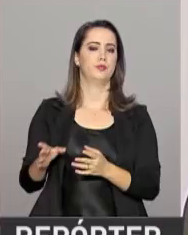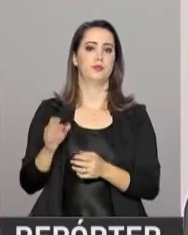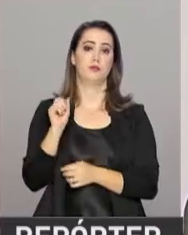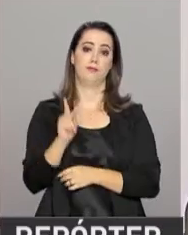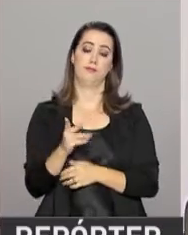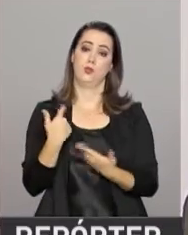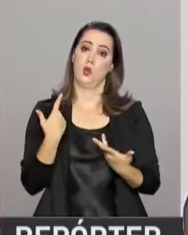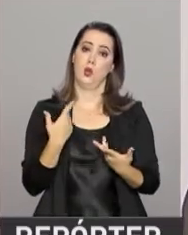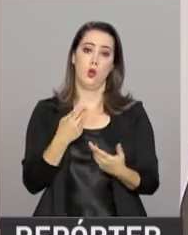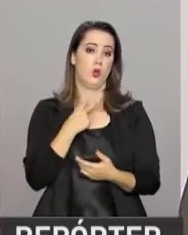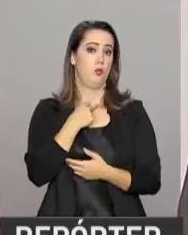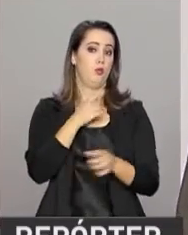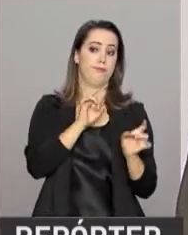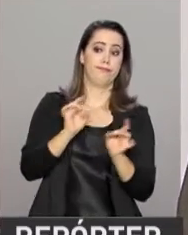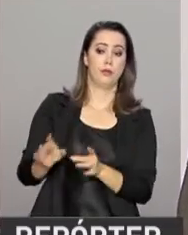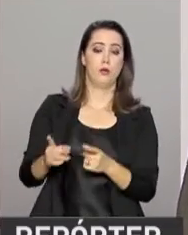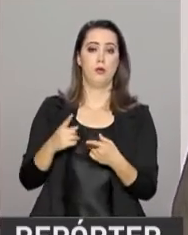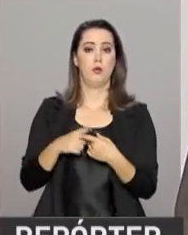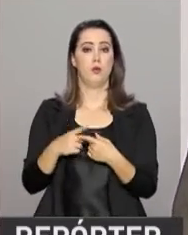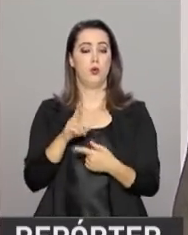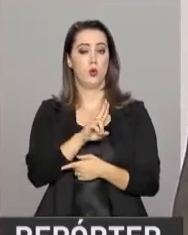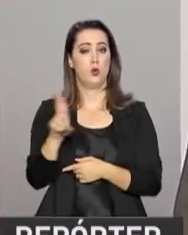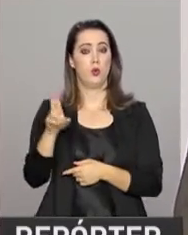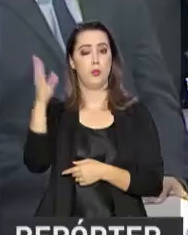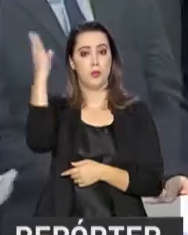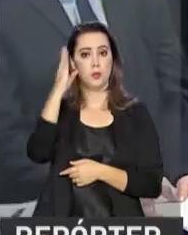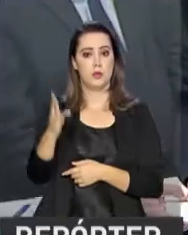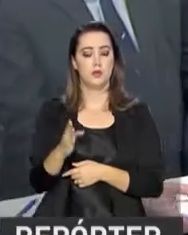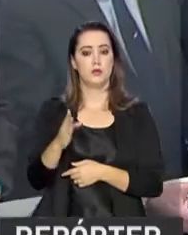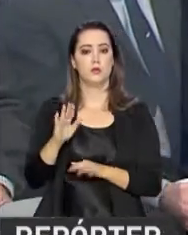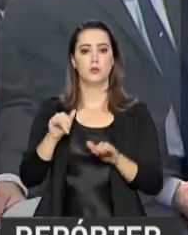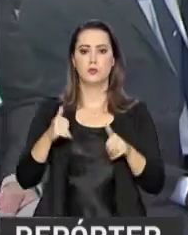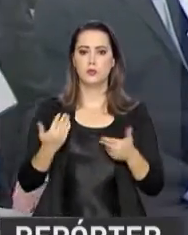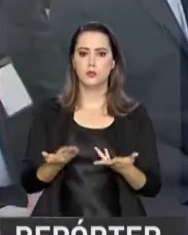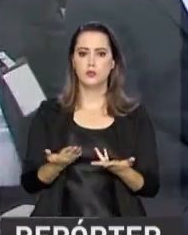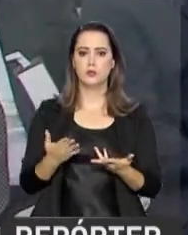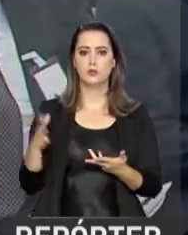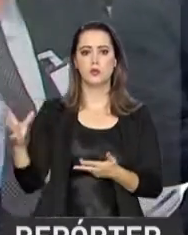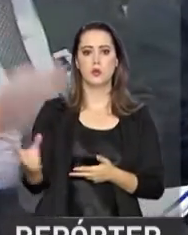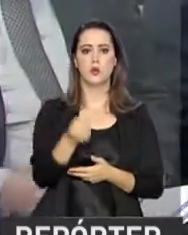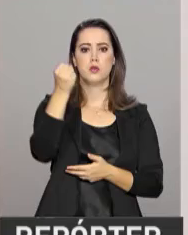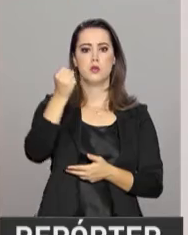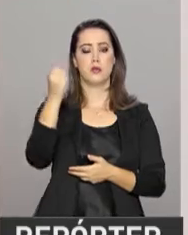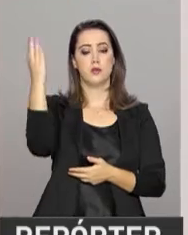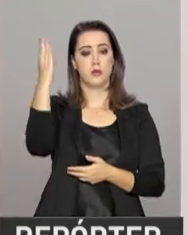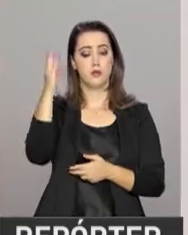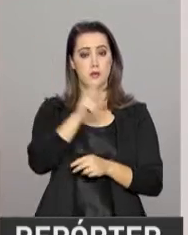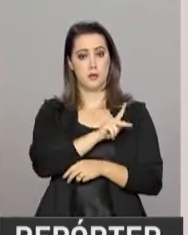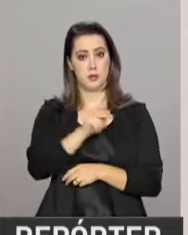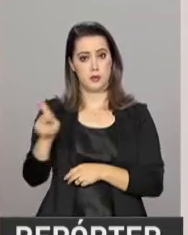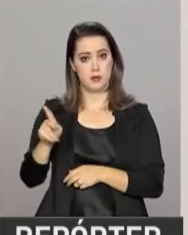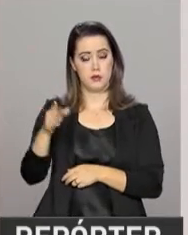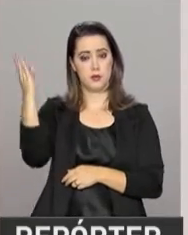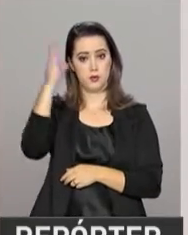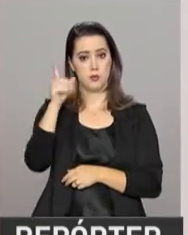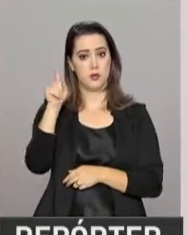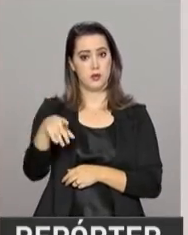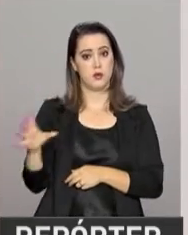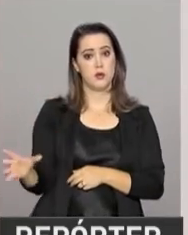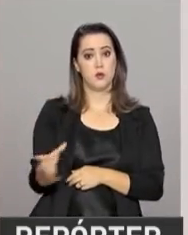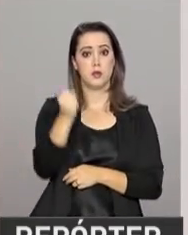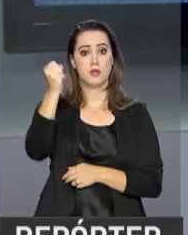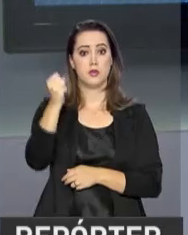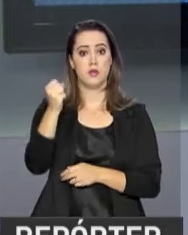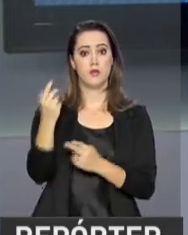e não vamos desistir da previdência em nome do brasil então é salvar a presidência nosso país é salvar o país agora o